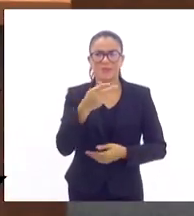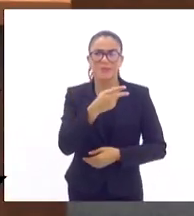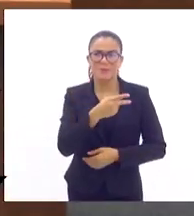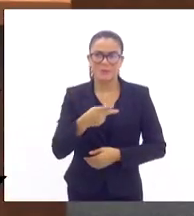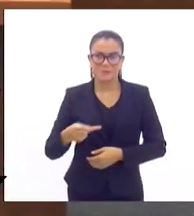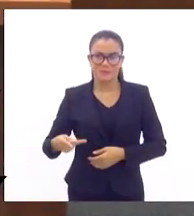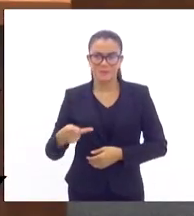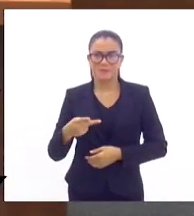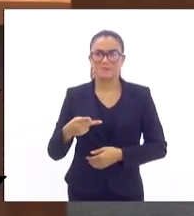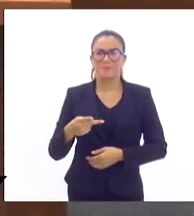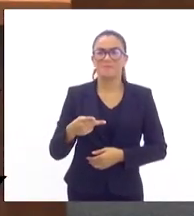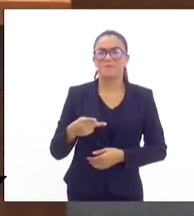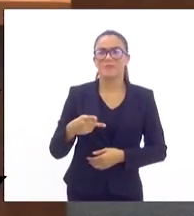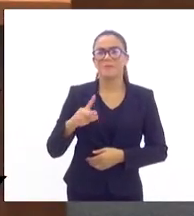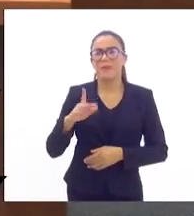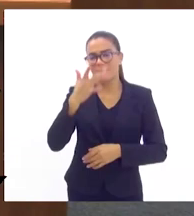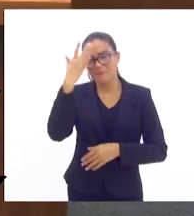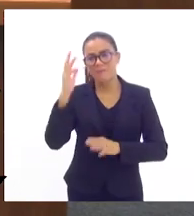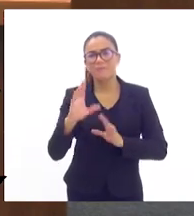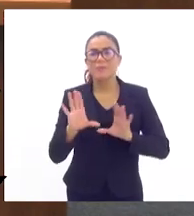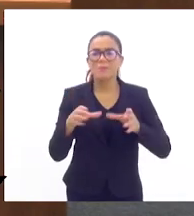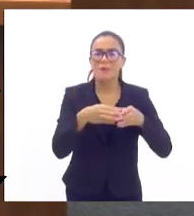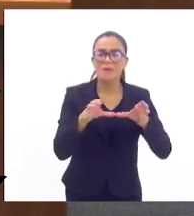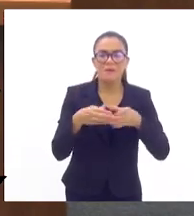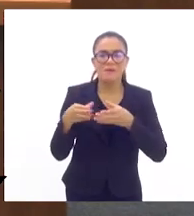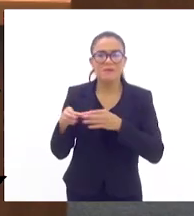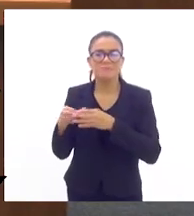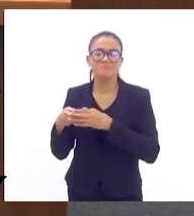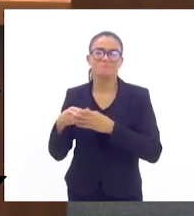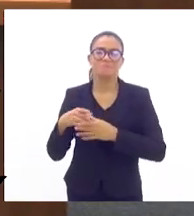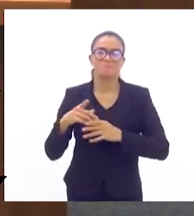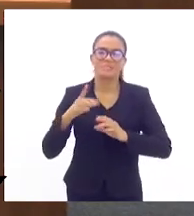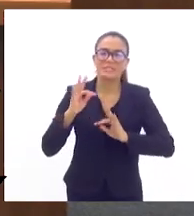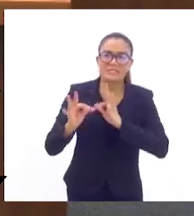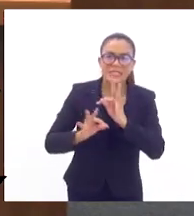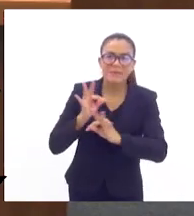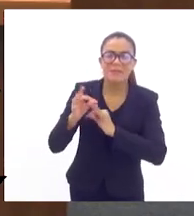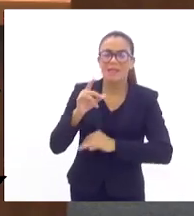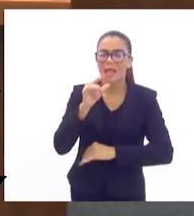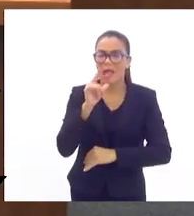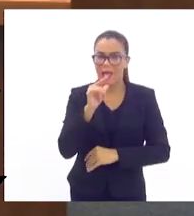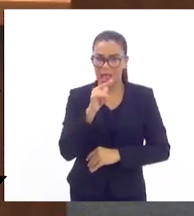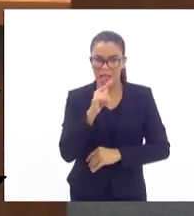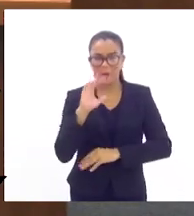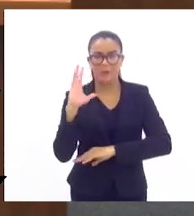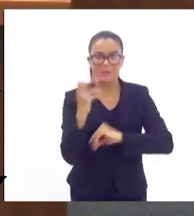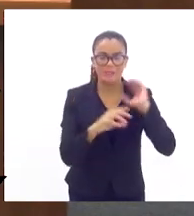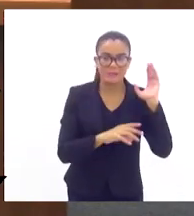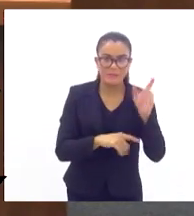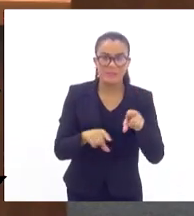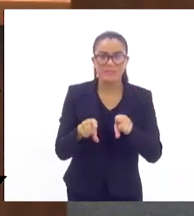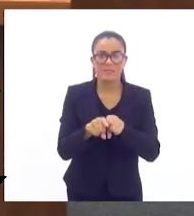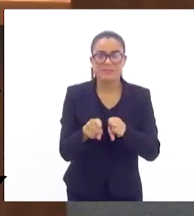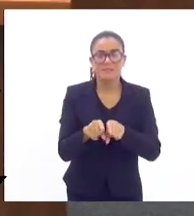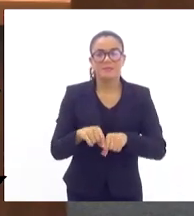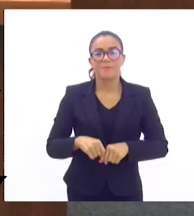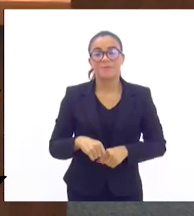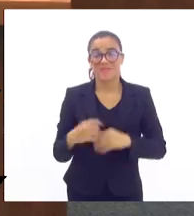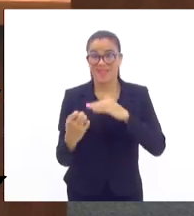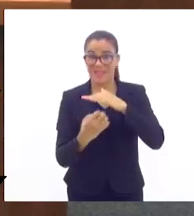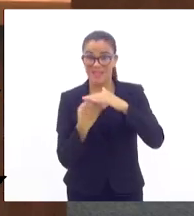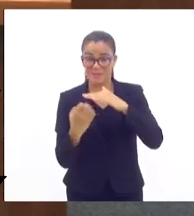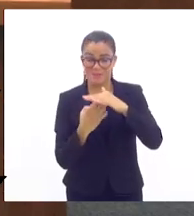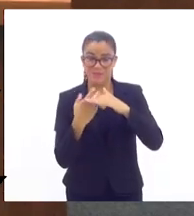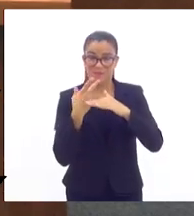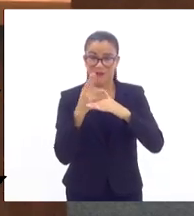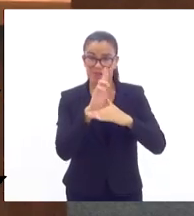de Saneamento Ambiental, a todos os membros dessa casa. Eu vejo o seguinte, a empresa que eu vou